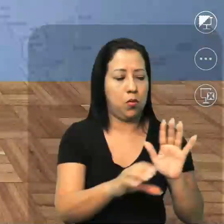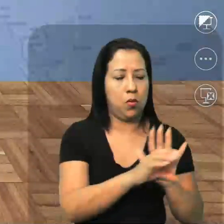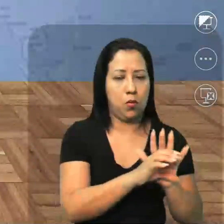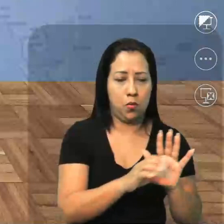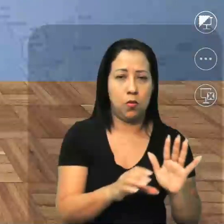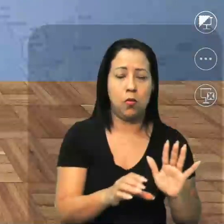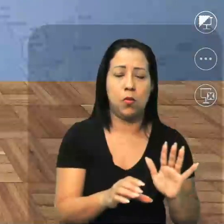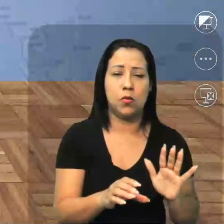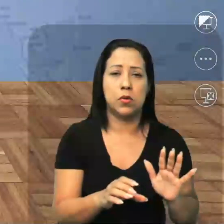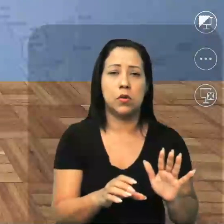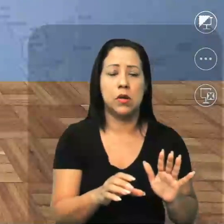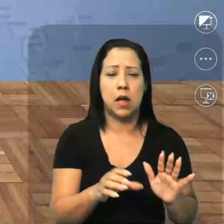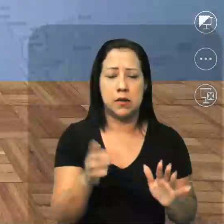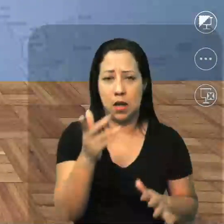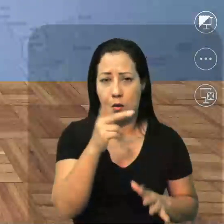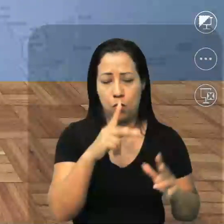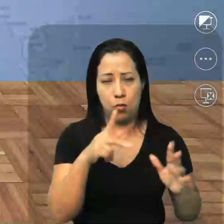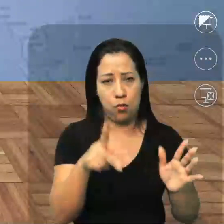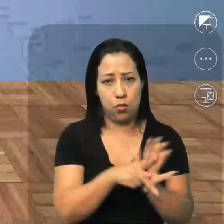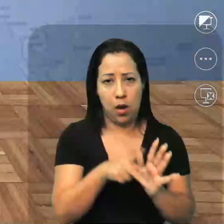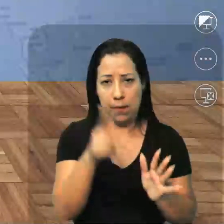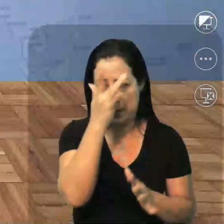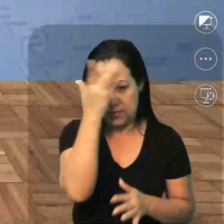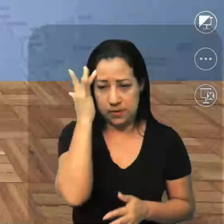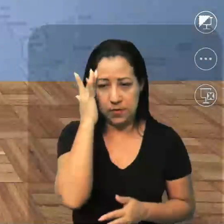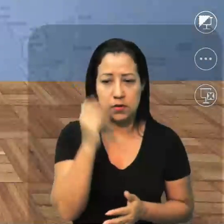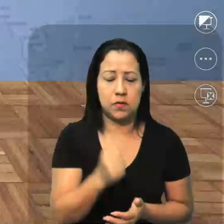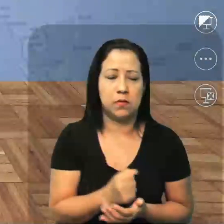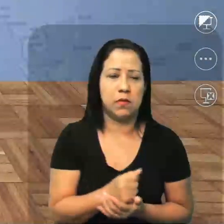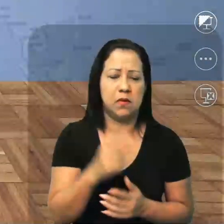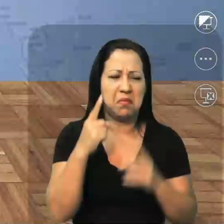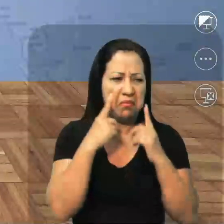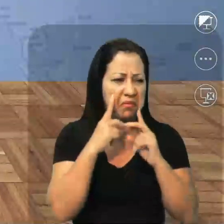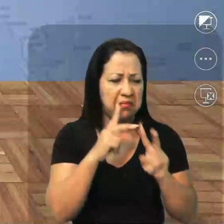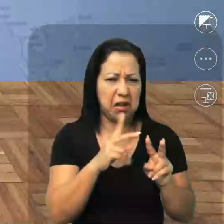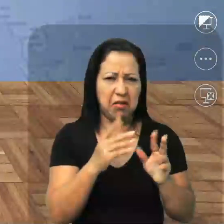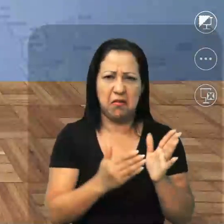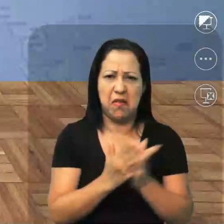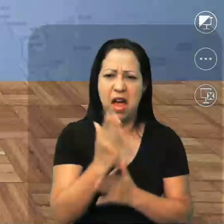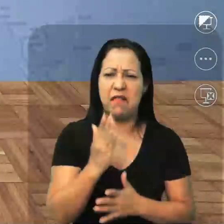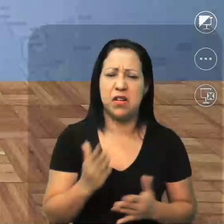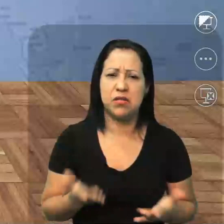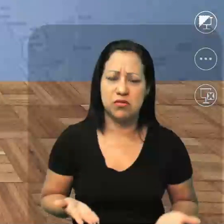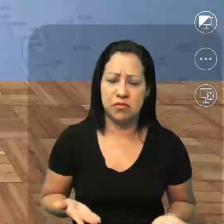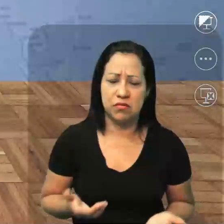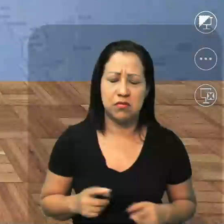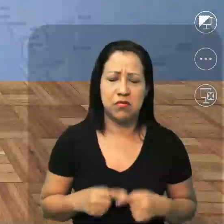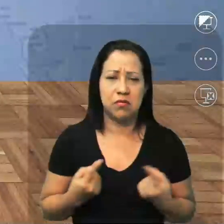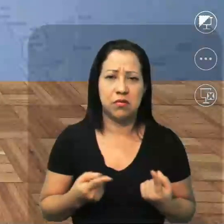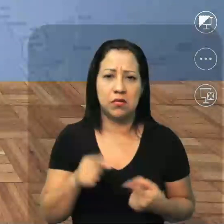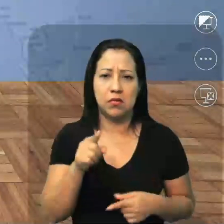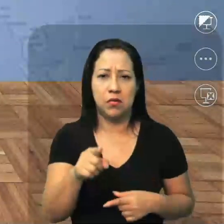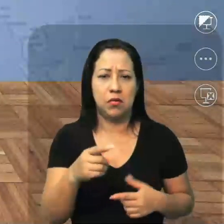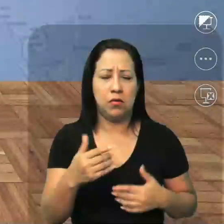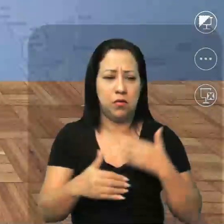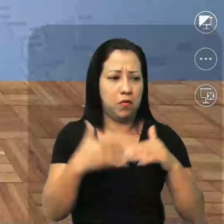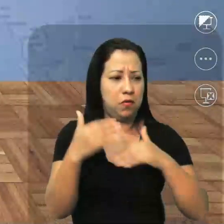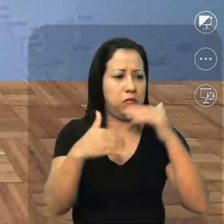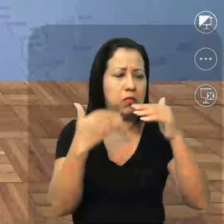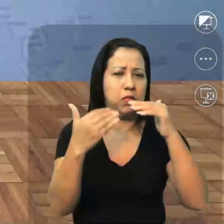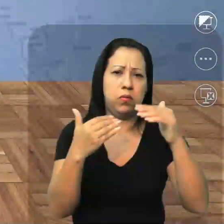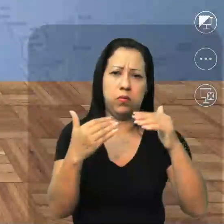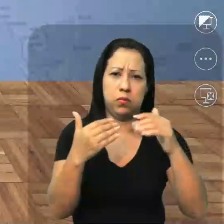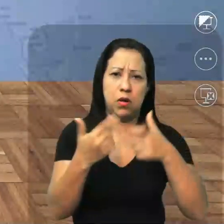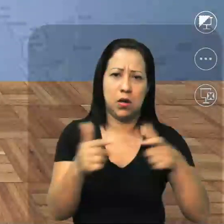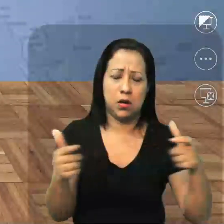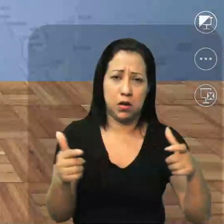nós não vimos grandes avanços. Mas eu digo para vocês, a grande evolução ocorre